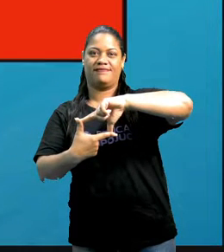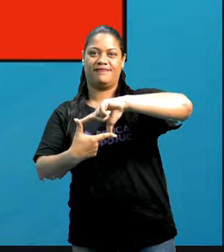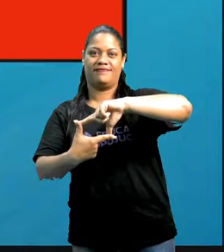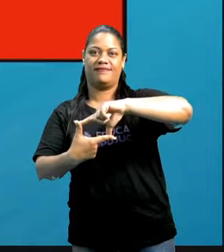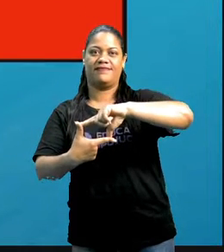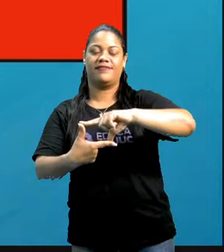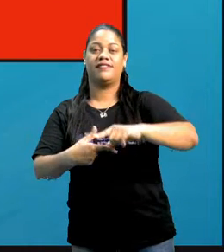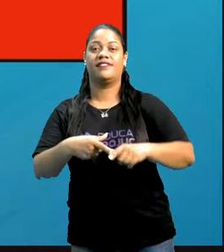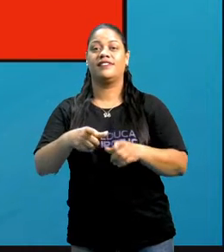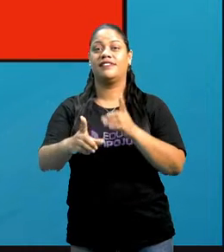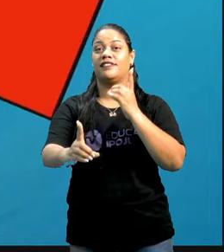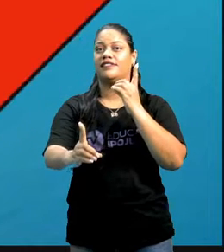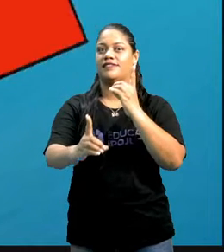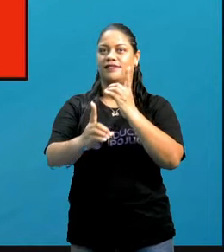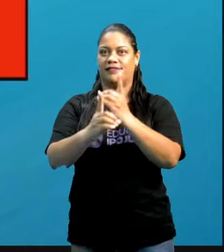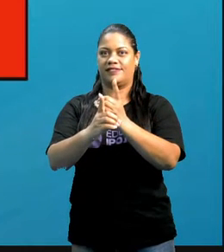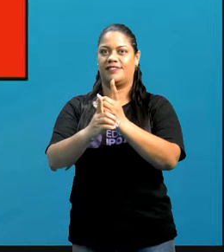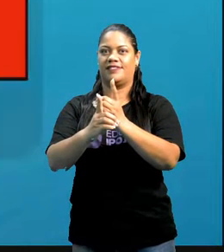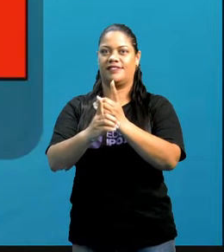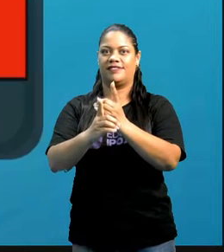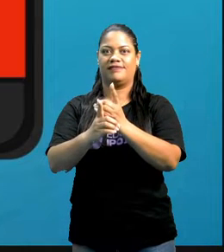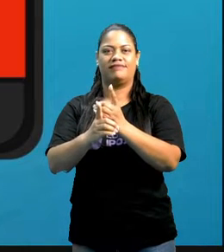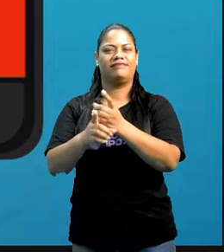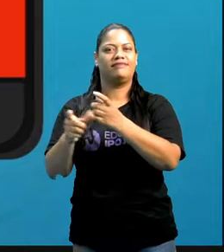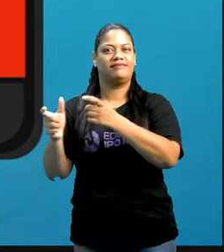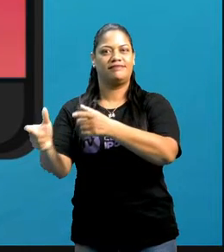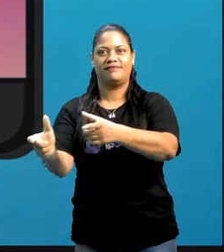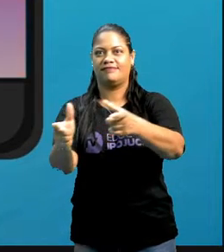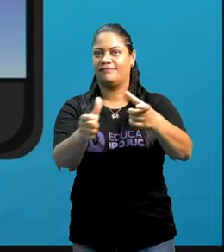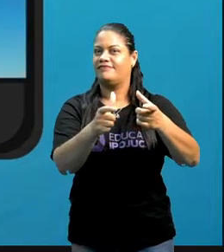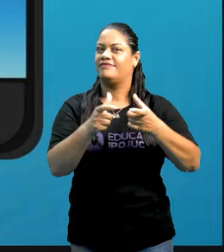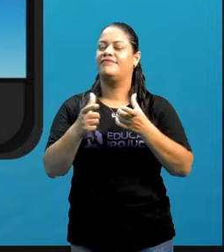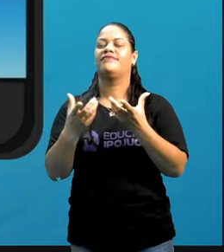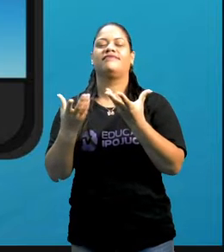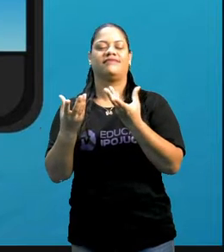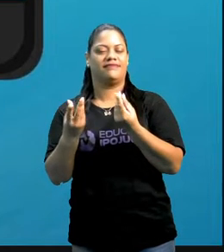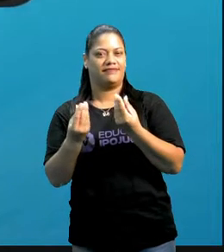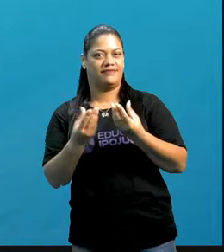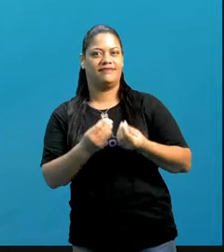geométricas, você vai nos encontrar em todo lugar.